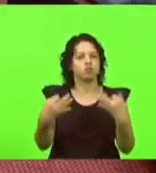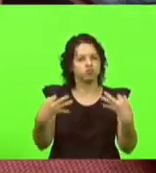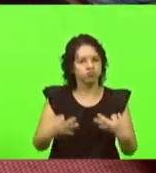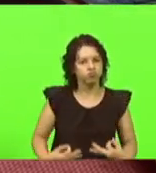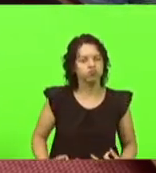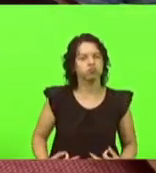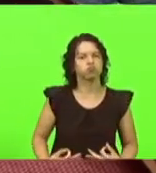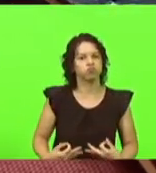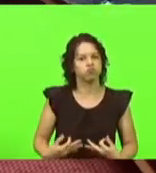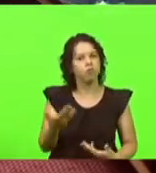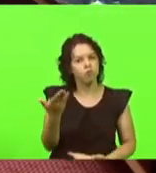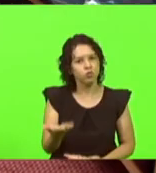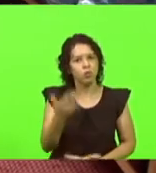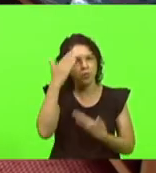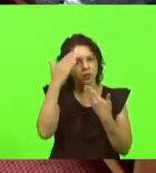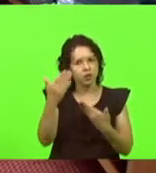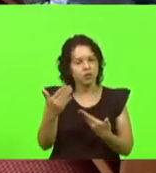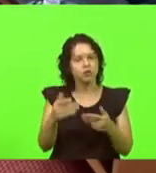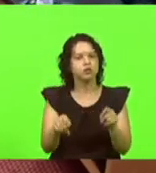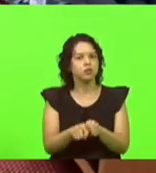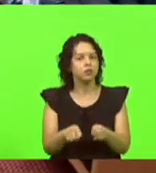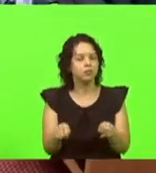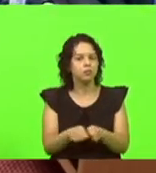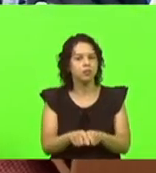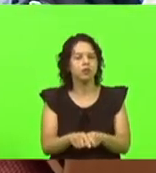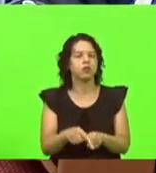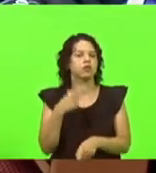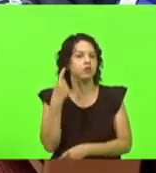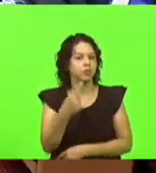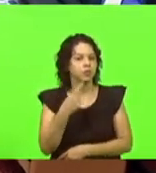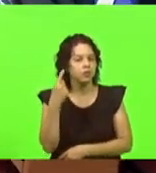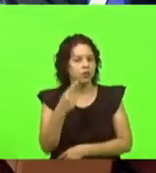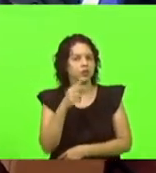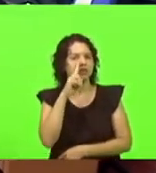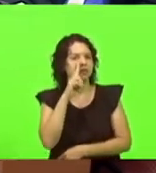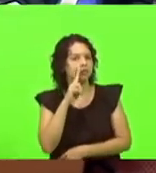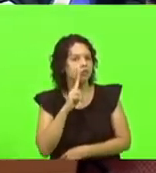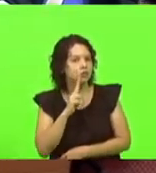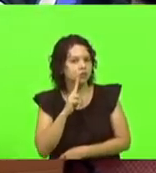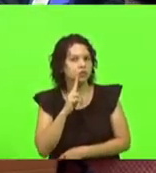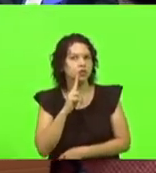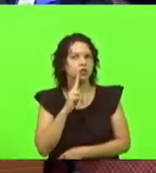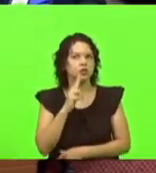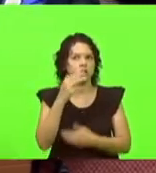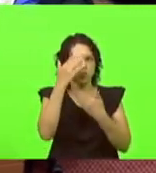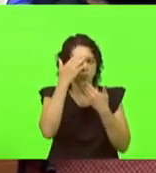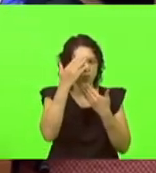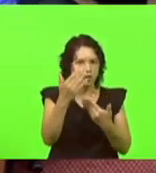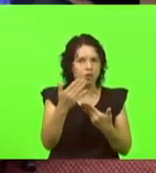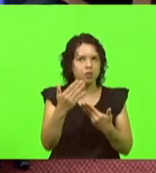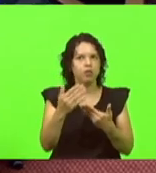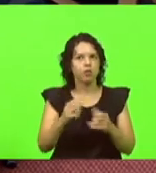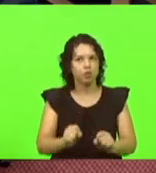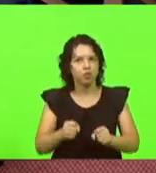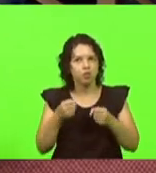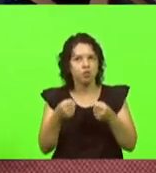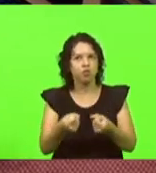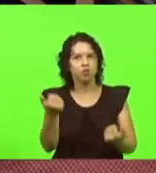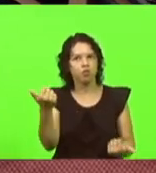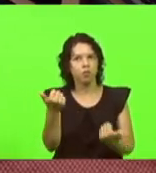Muito obrigado. Obrigado, deputado Ivan Nats. Muito obrigado pela força e pelo